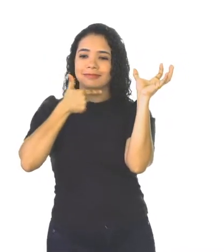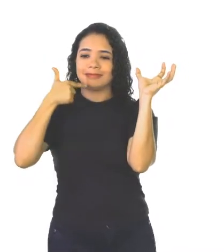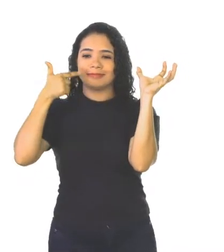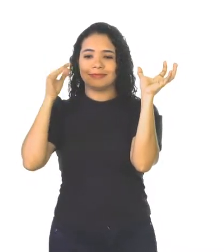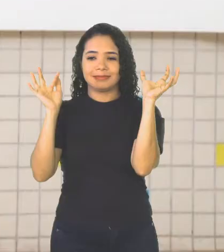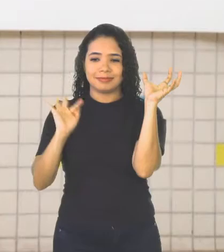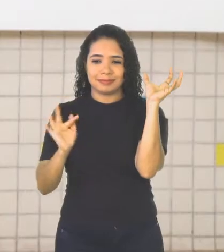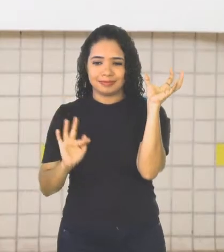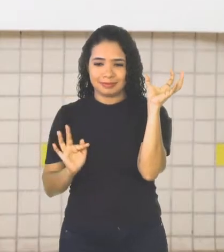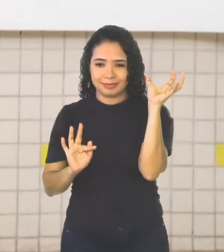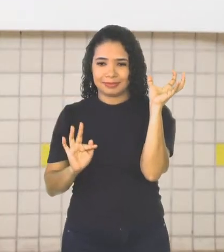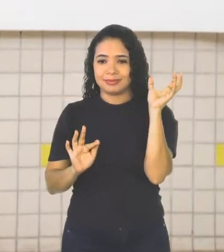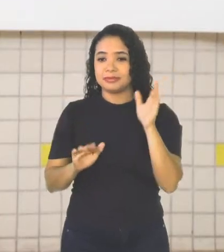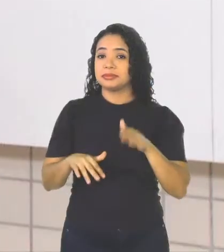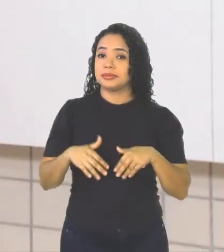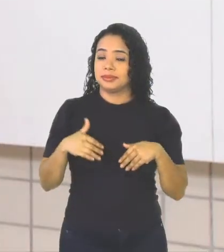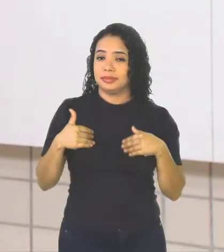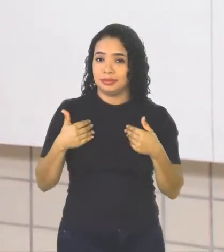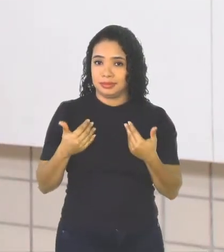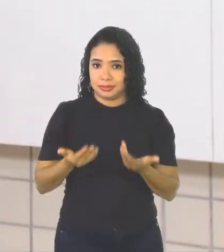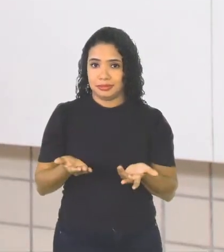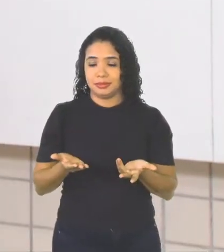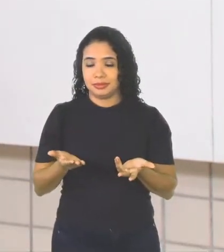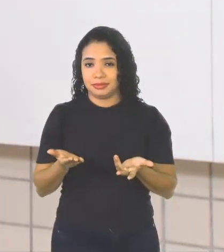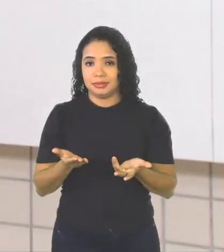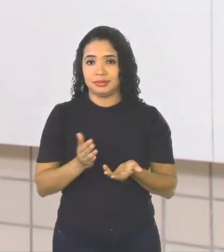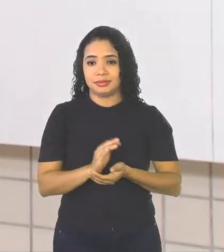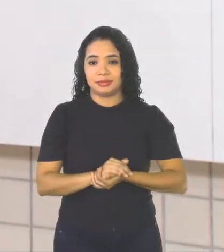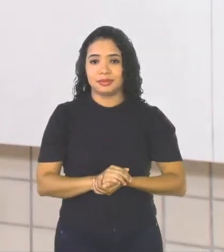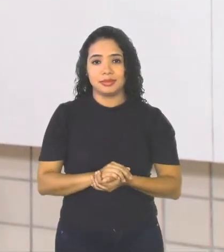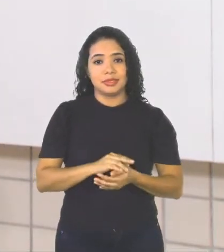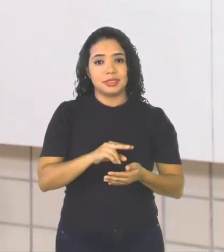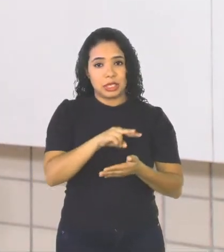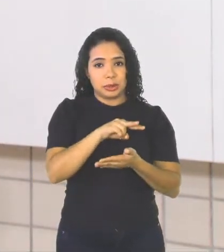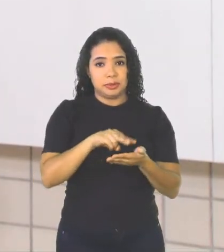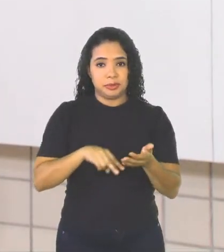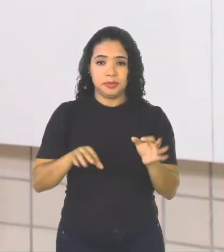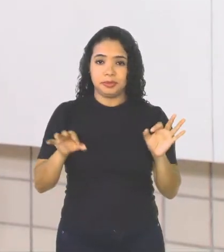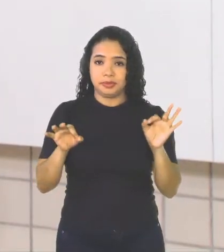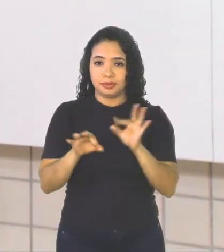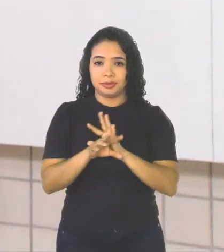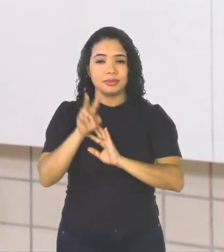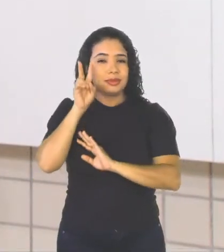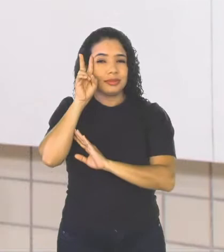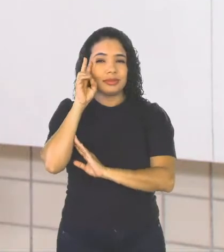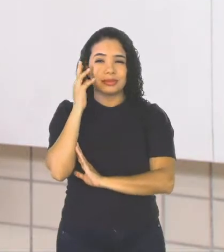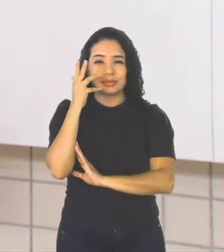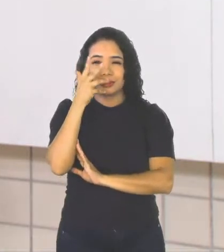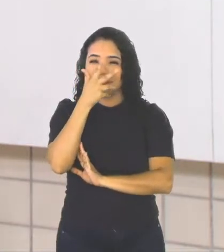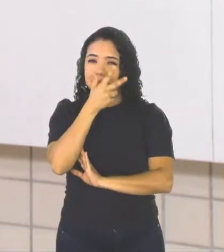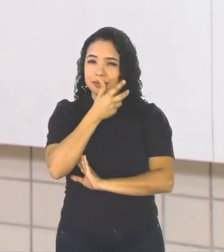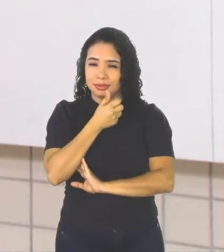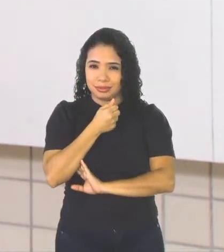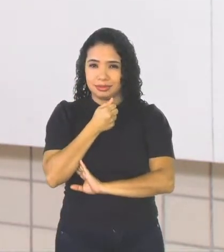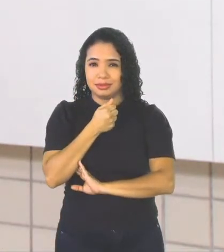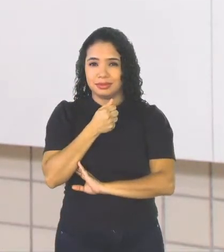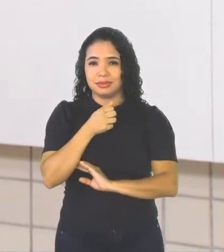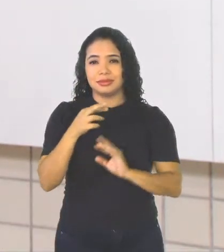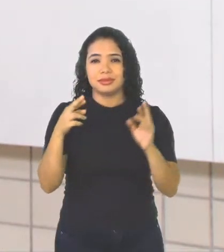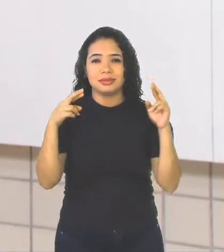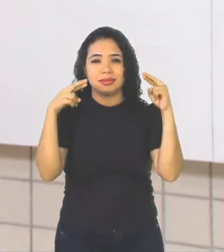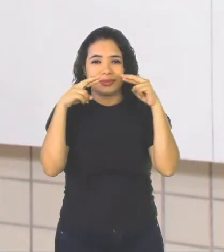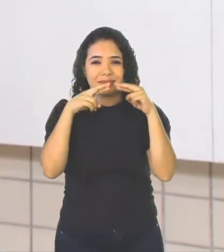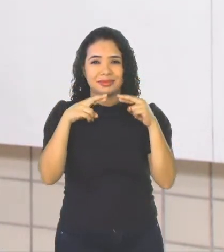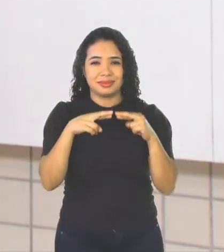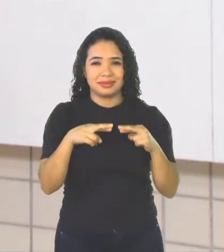feliz. Então, nós terminamos aí a leitura dessa história linda, né? Cheia de rimas. Não sei se